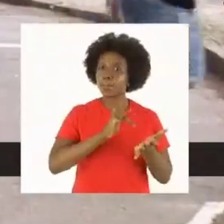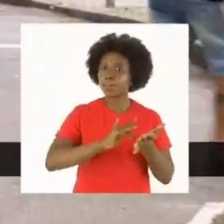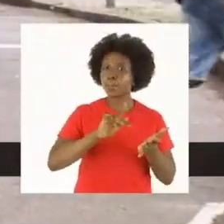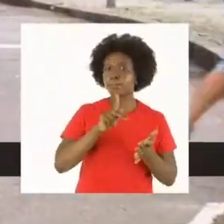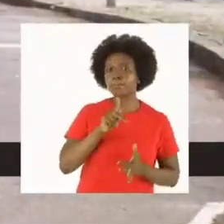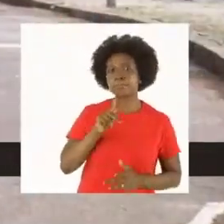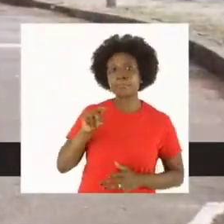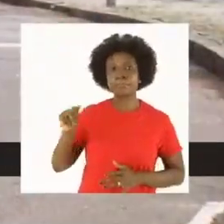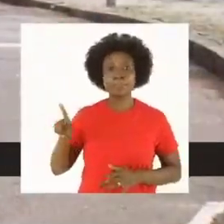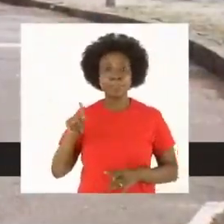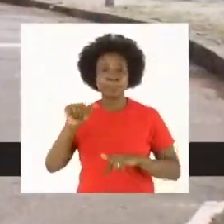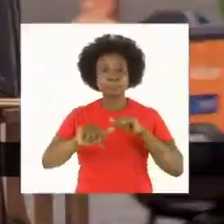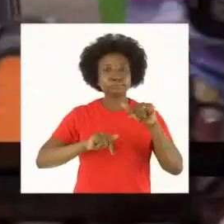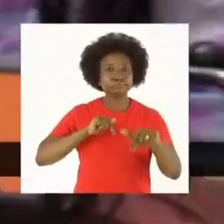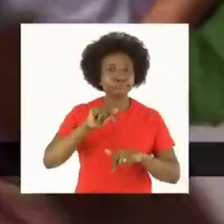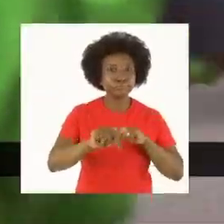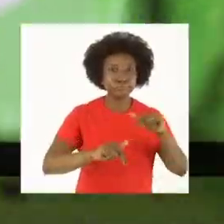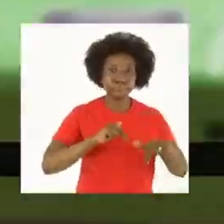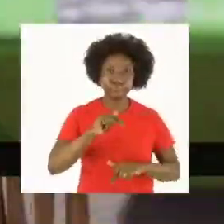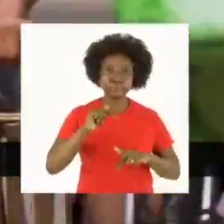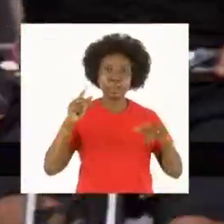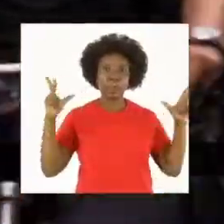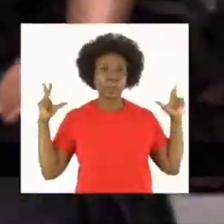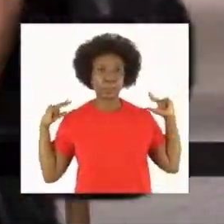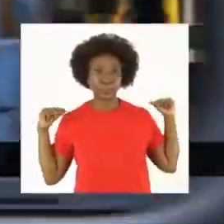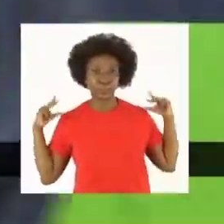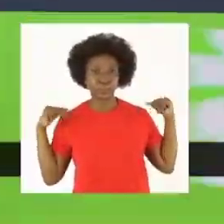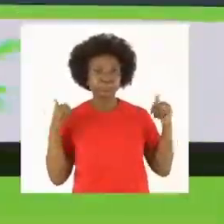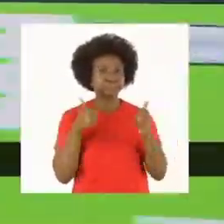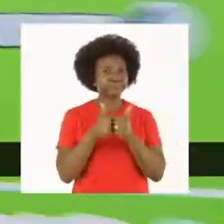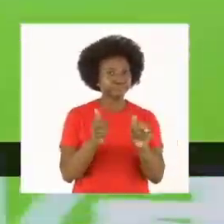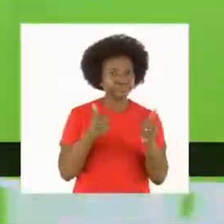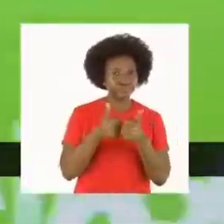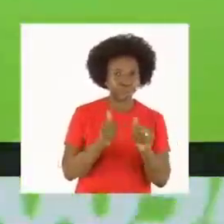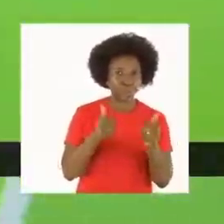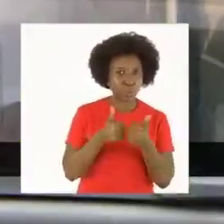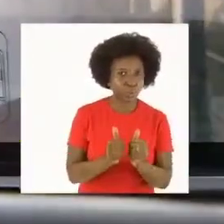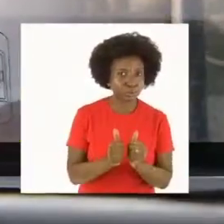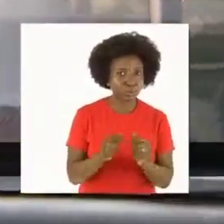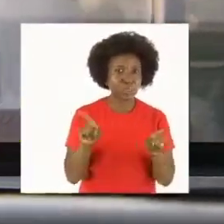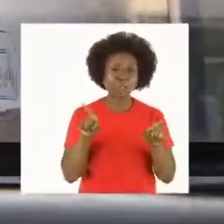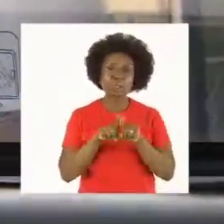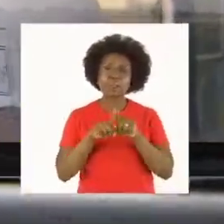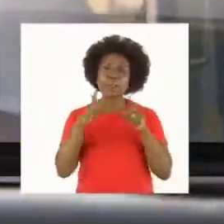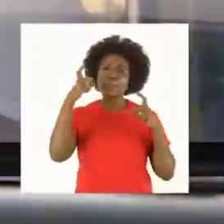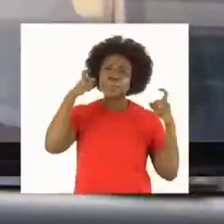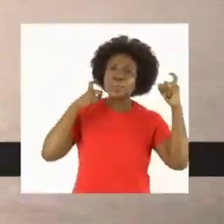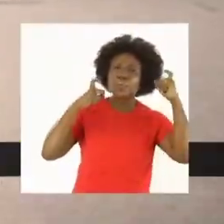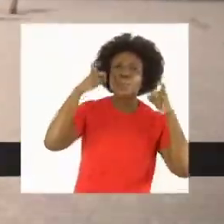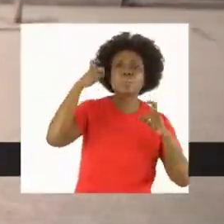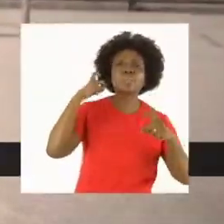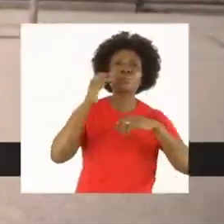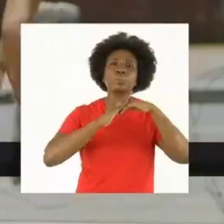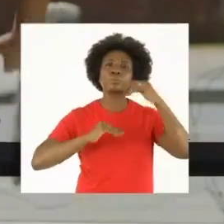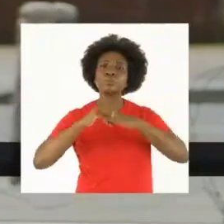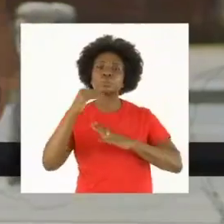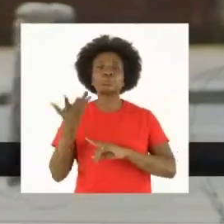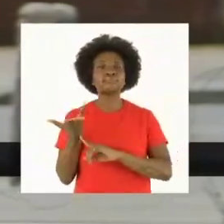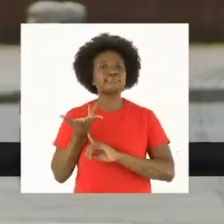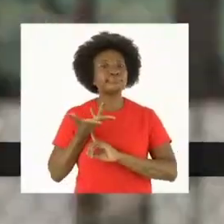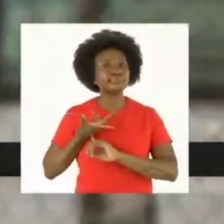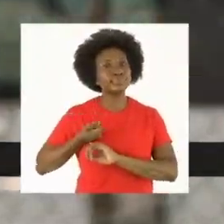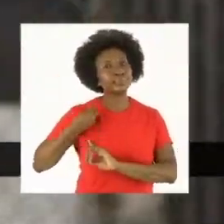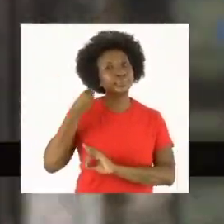do entregador de aplicativo, dos motoristas e cobradores de ônibus. Eu compreendo a preocupação do